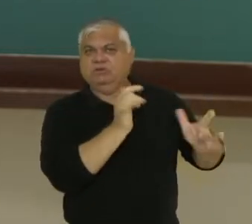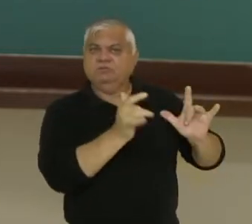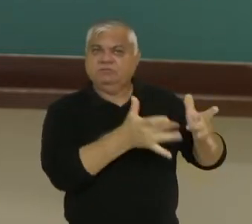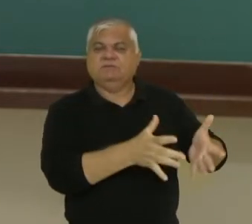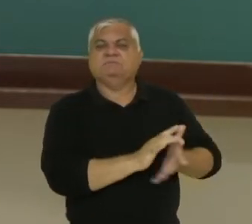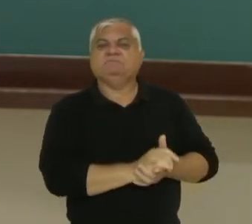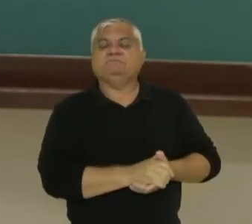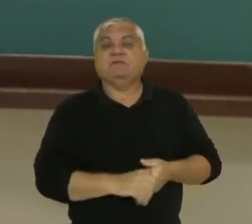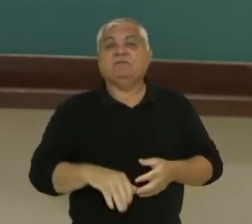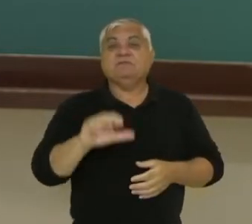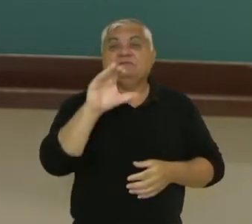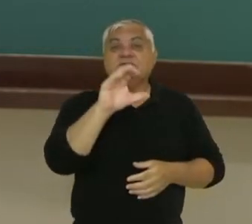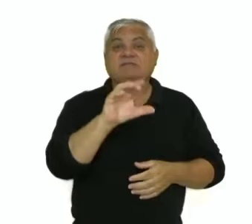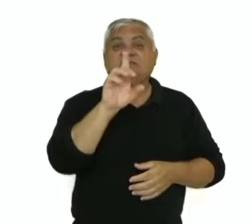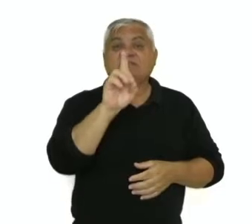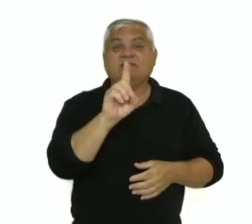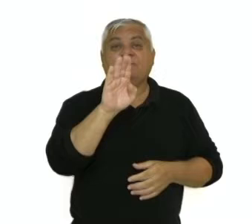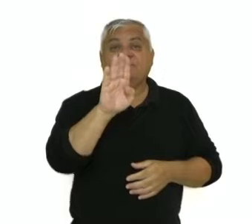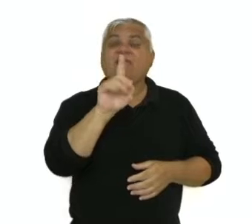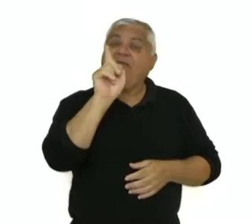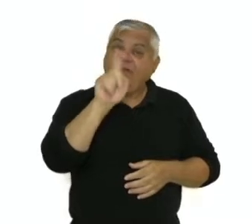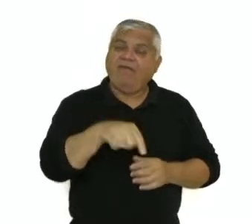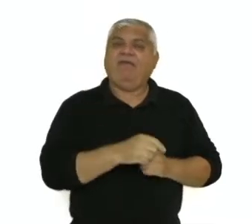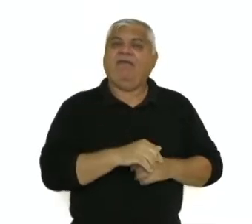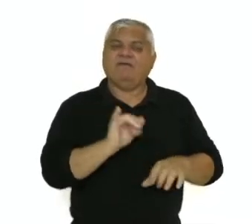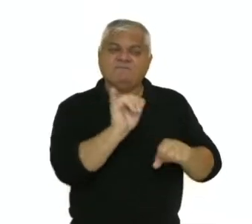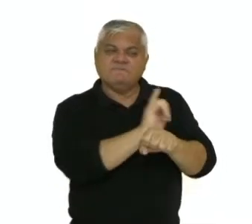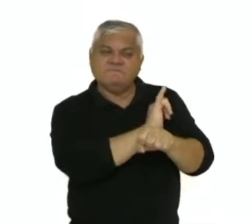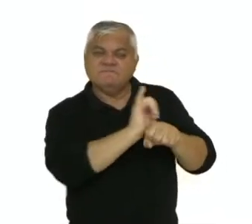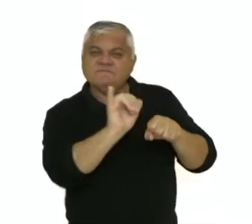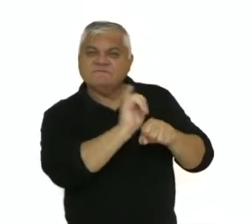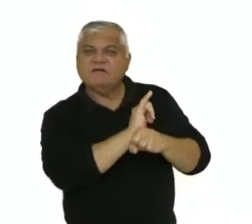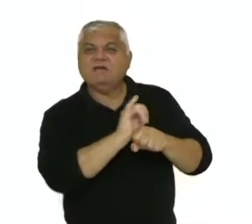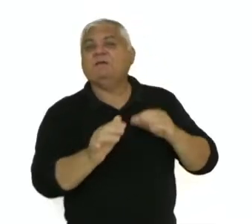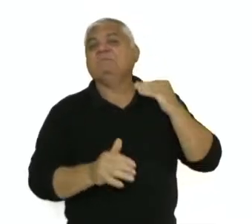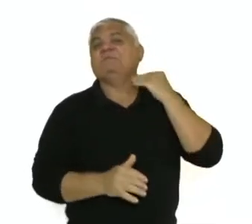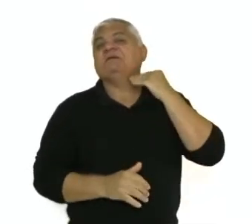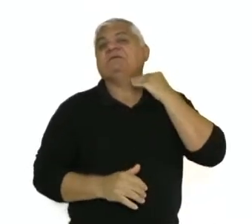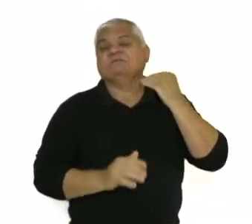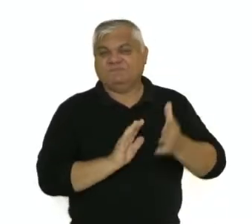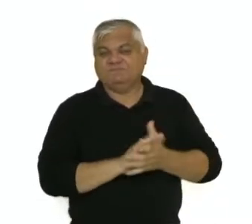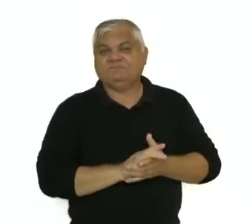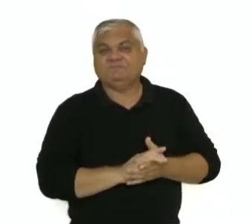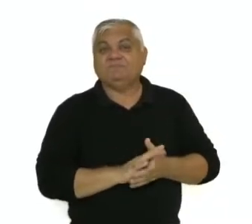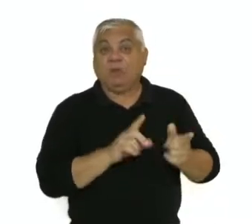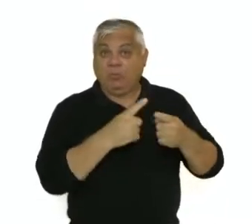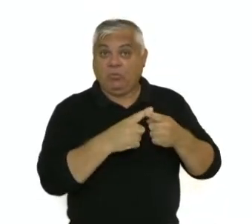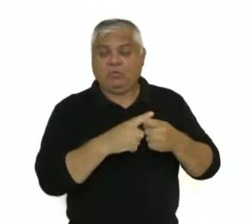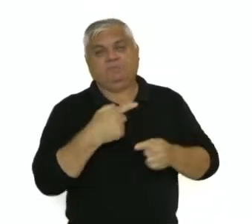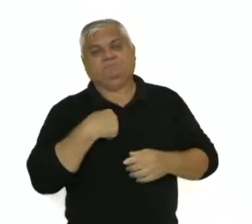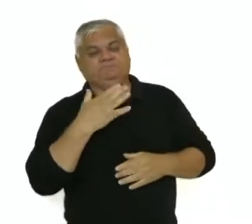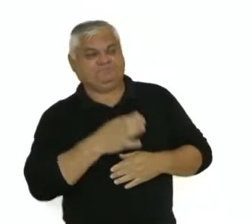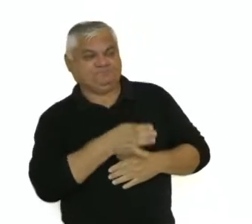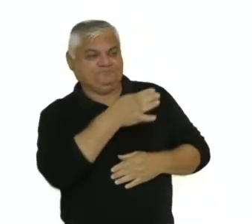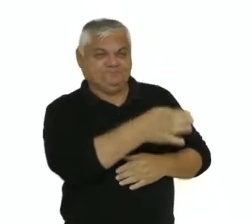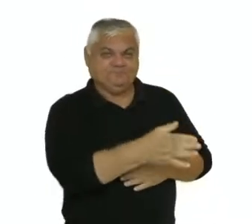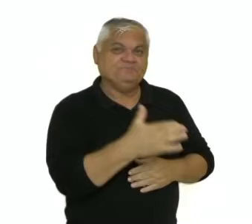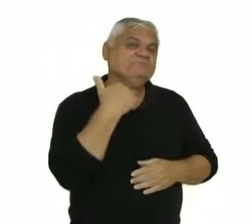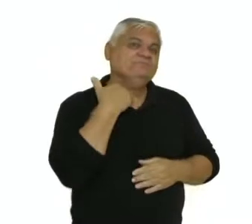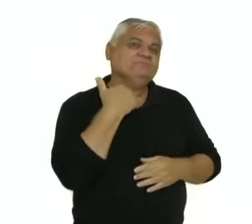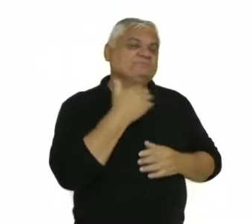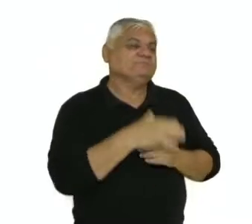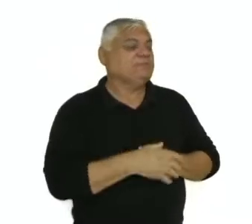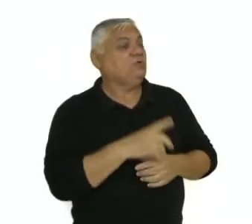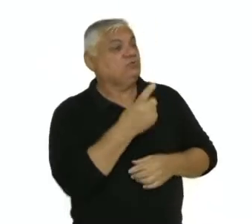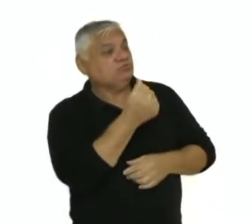o CDB é uma grande estratégia bancária. Por quê? Porque quando a gente vai lá, empresta, faz